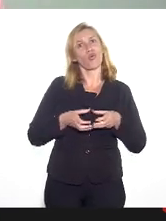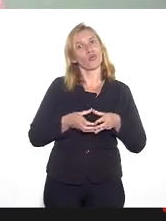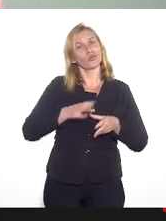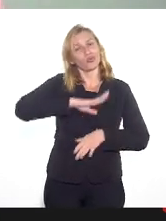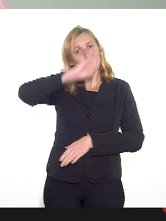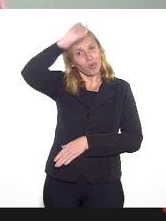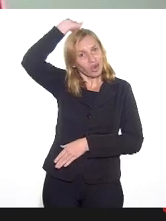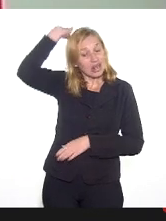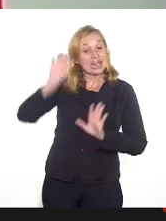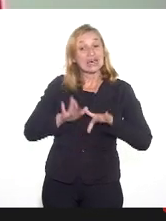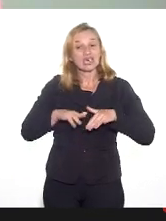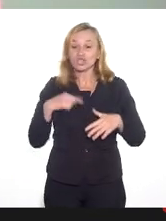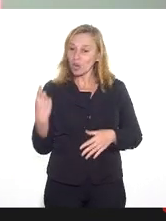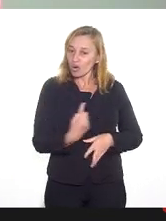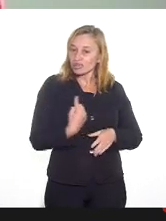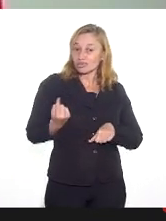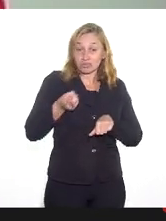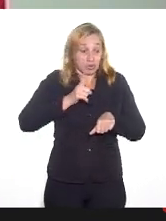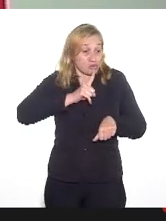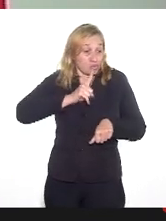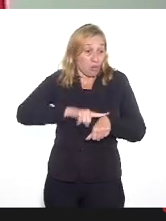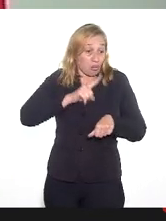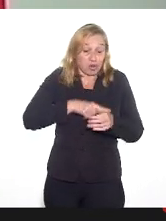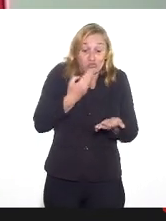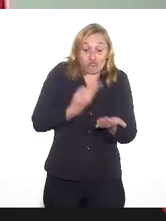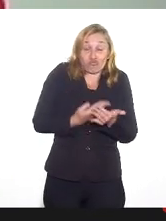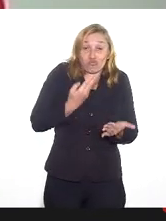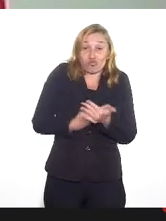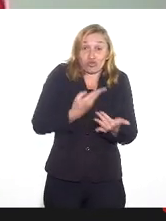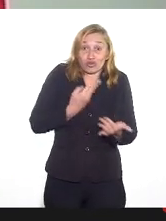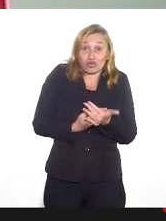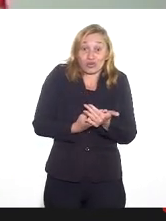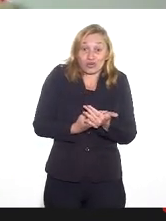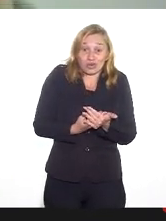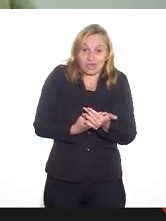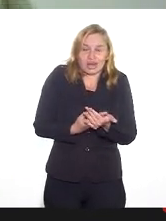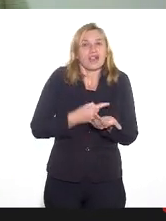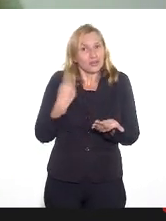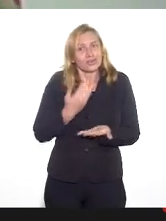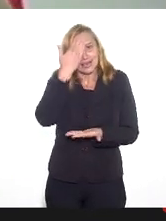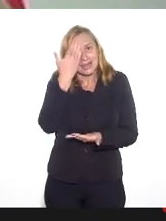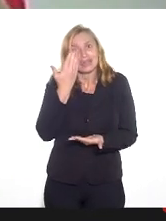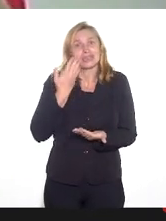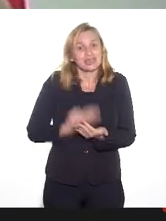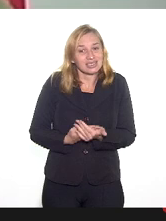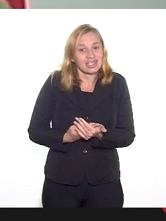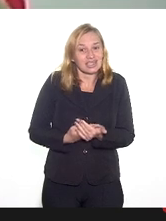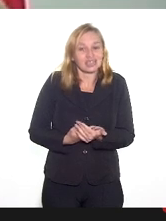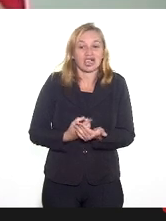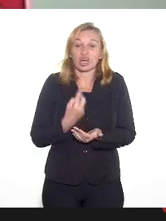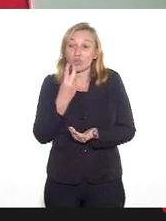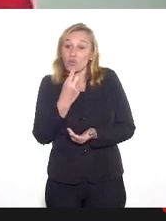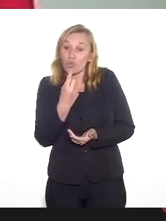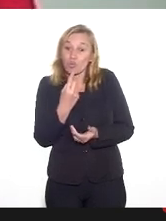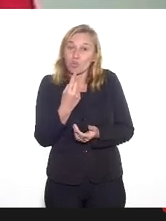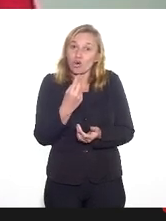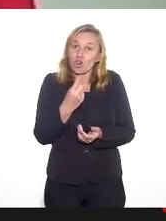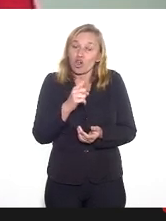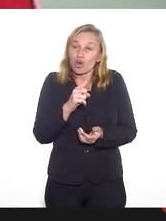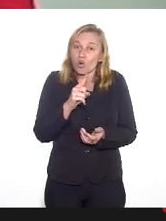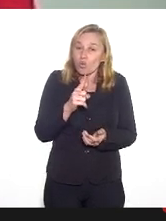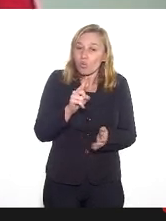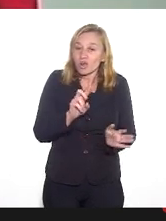Bombeiros. Então, nós estamos num momento de um estudo que a gente acredita que daqui a uma semana, 10 dias,